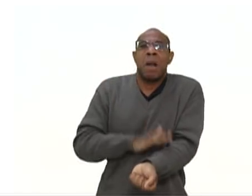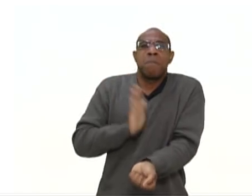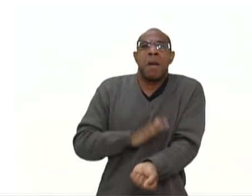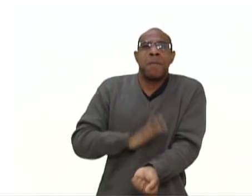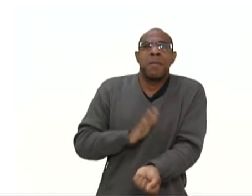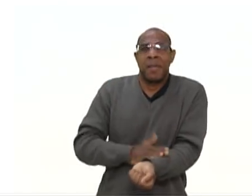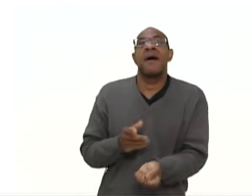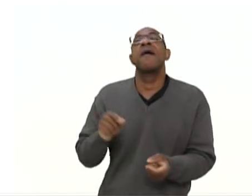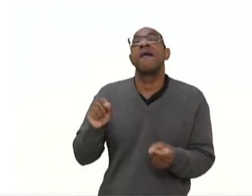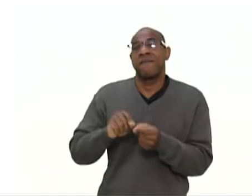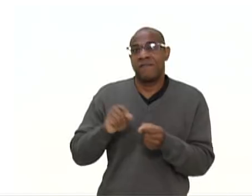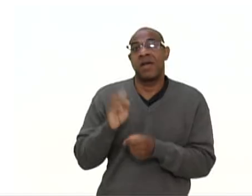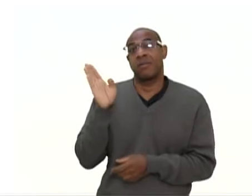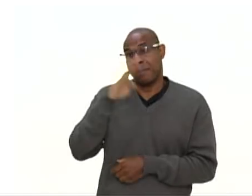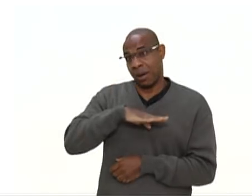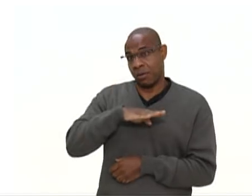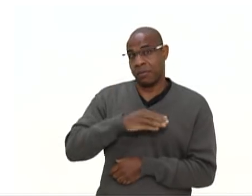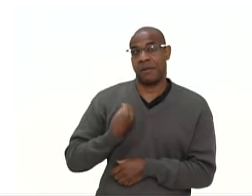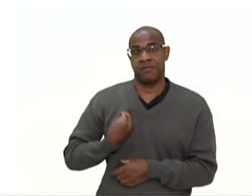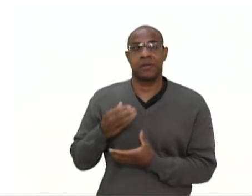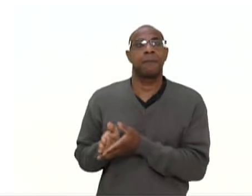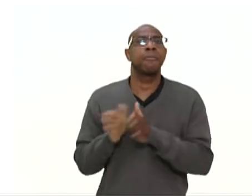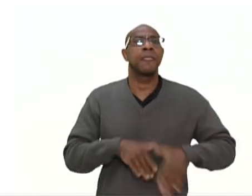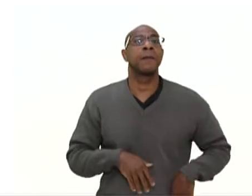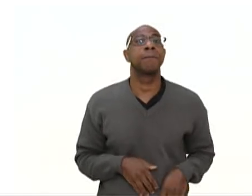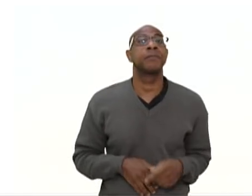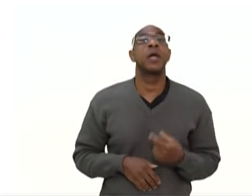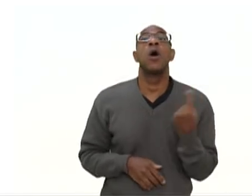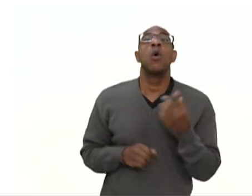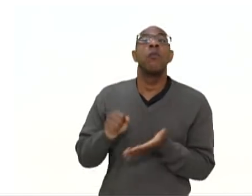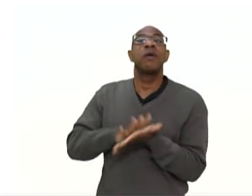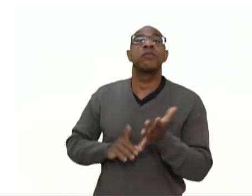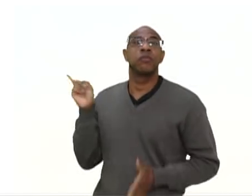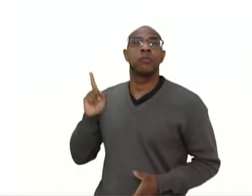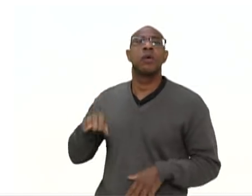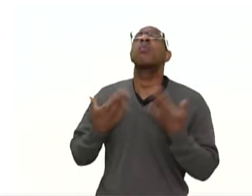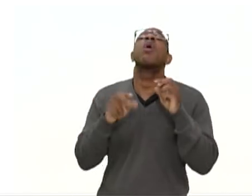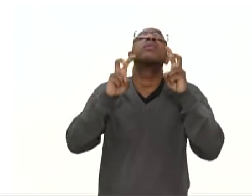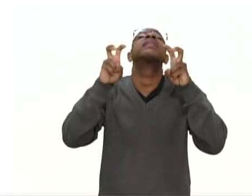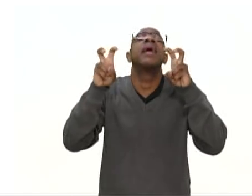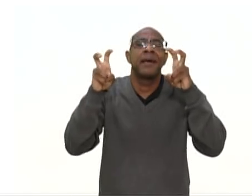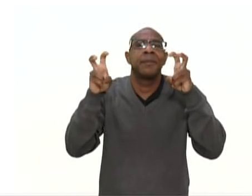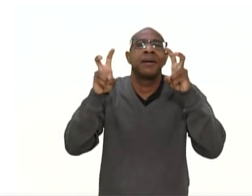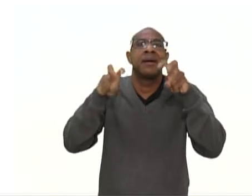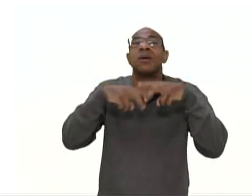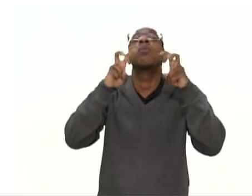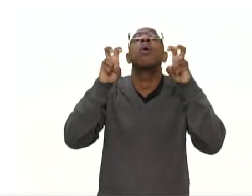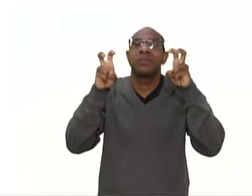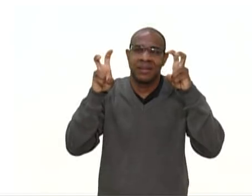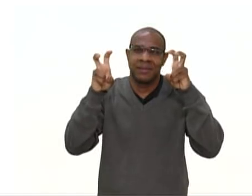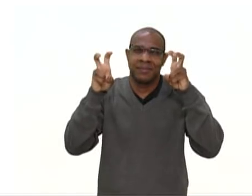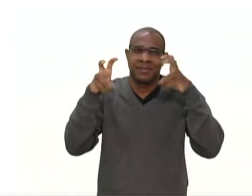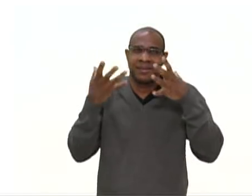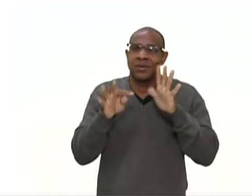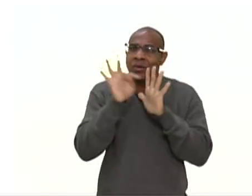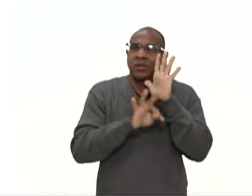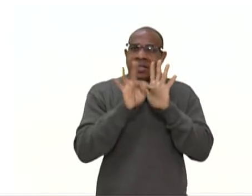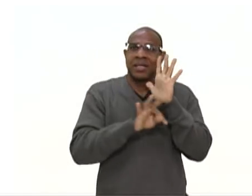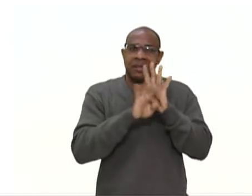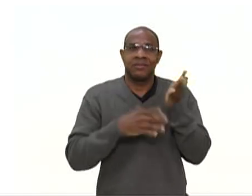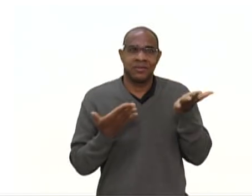Questão de número 1. Qual o tema do artigo de opinião? Letra A. As redes sociais estão fazendo as